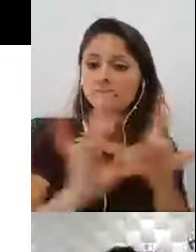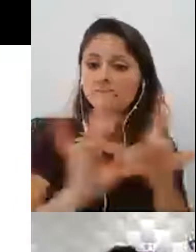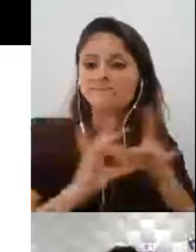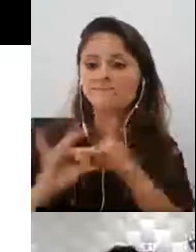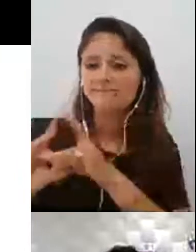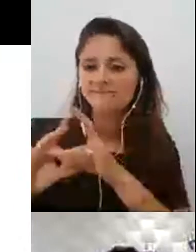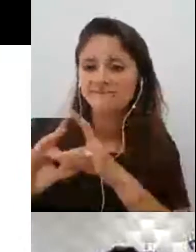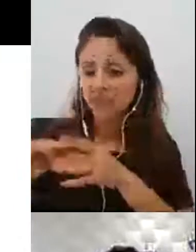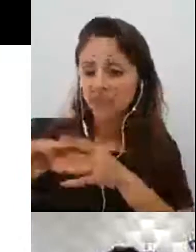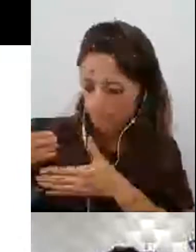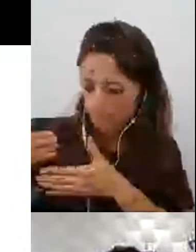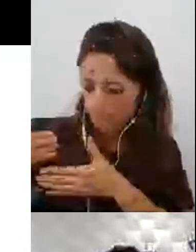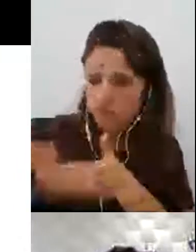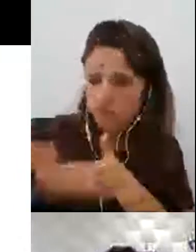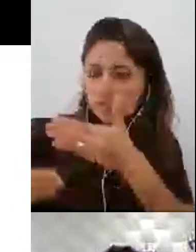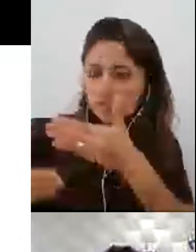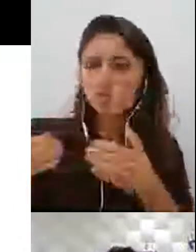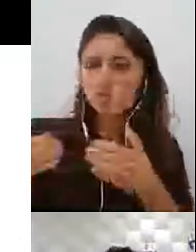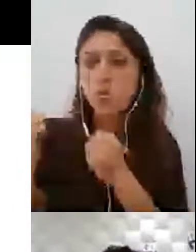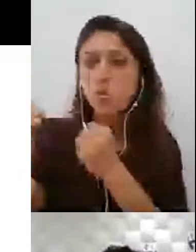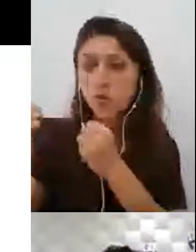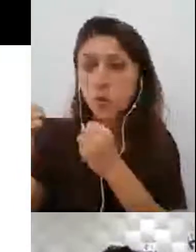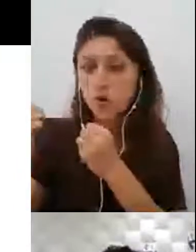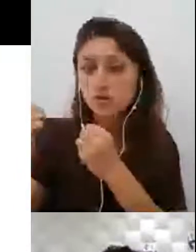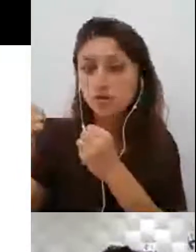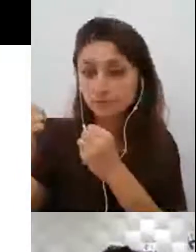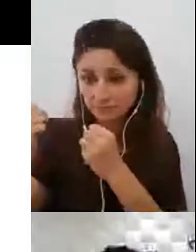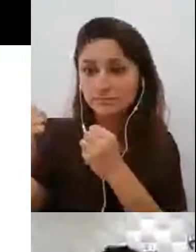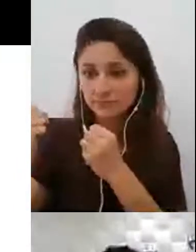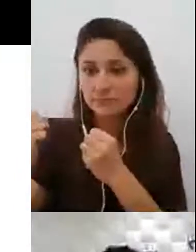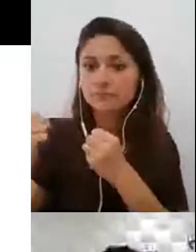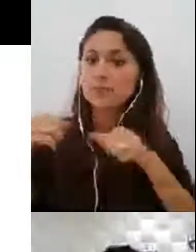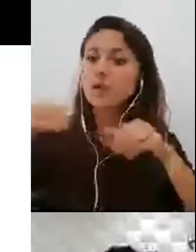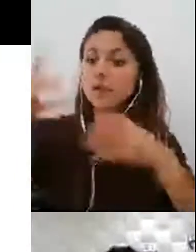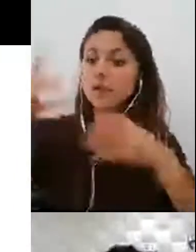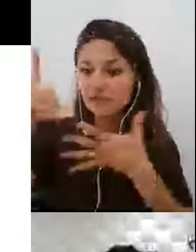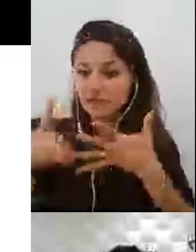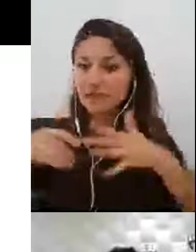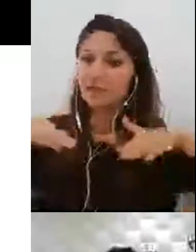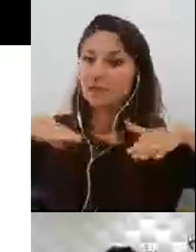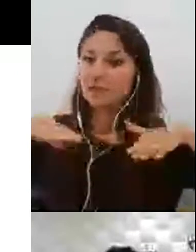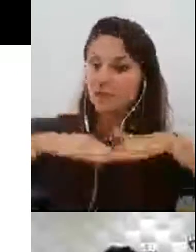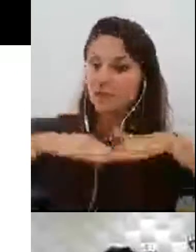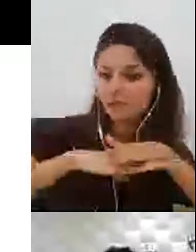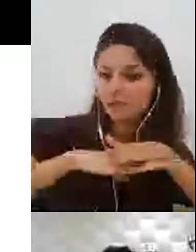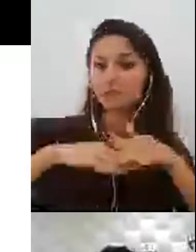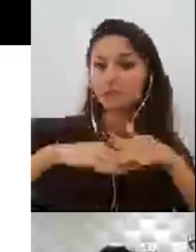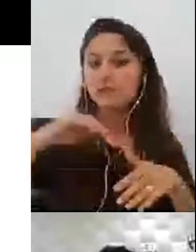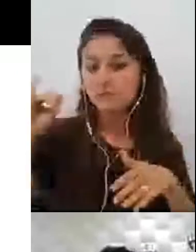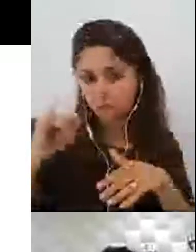processo bem robusto, né, e guardado, e a hora que eu solicito isso seja